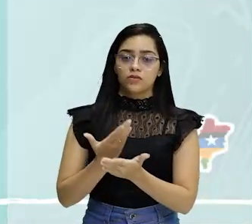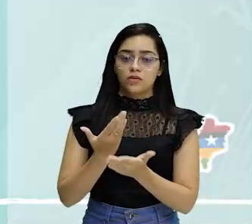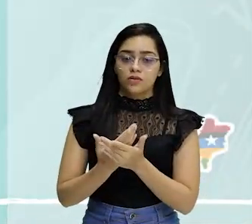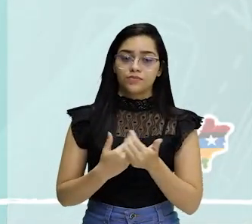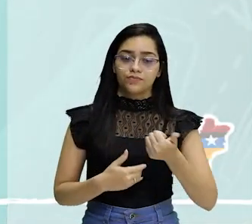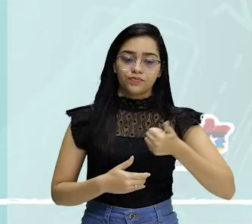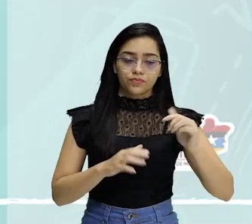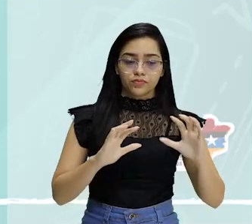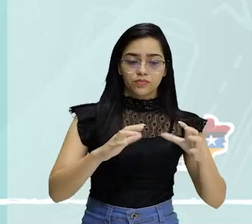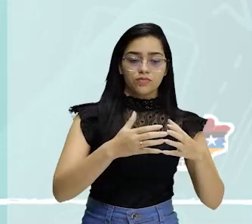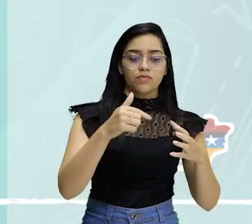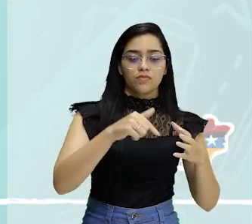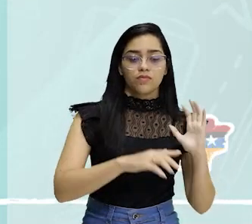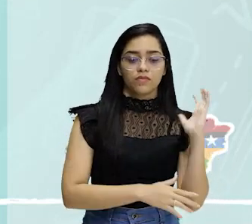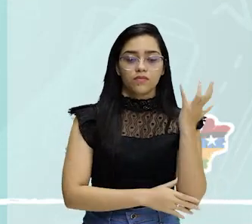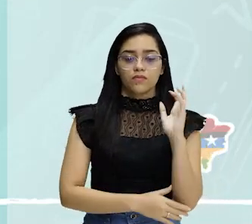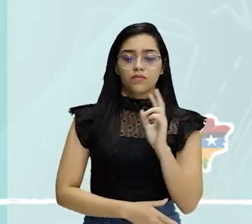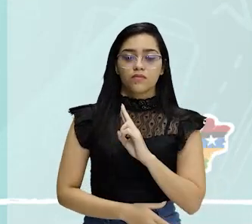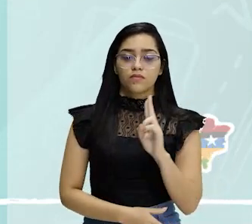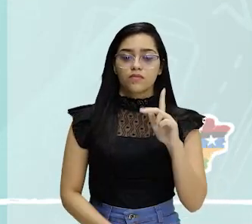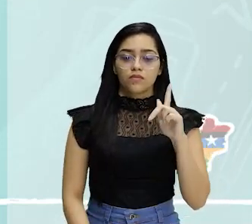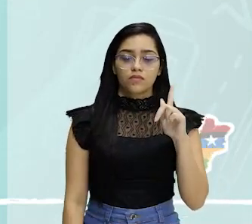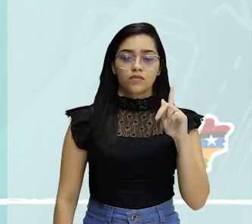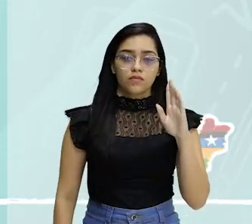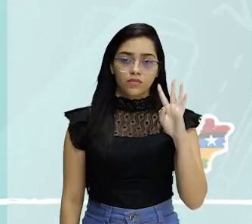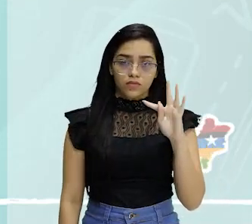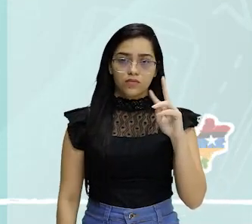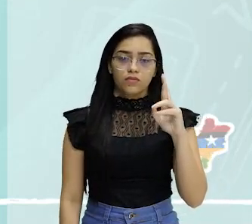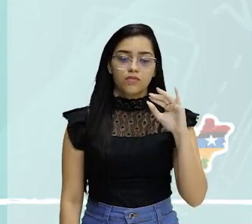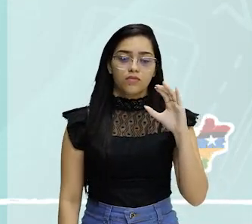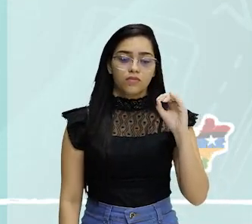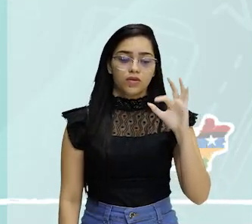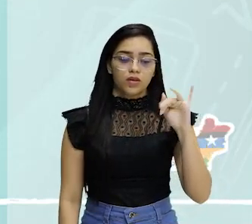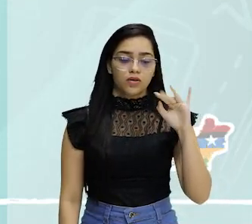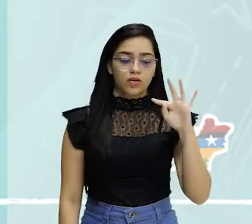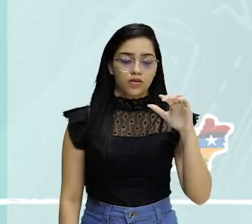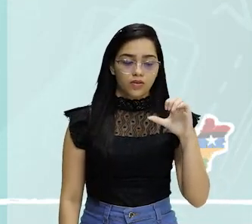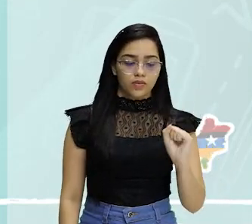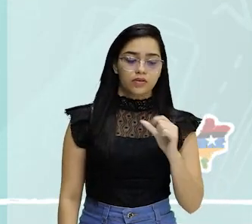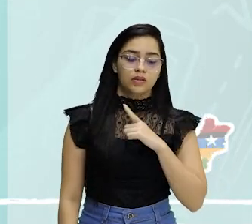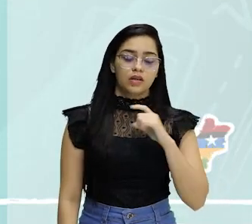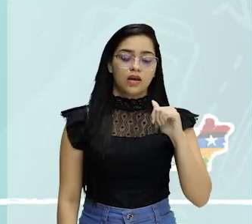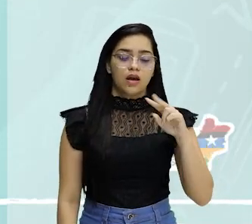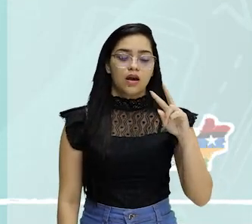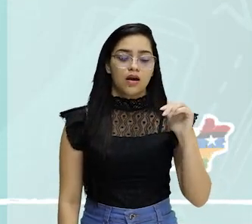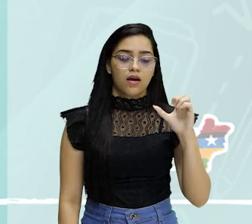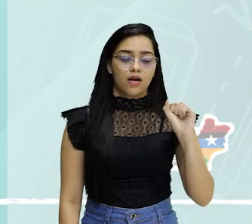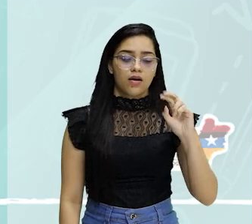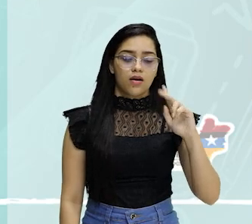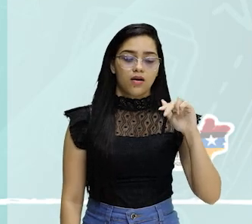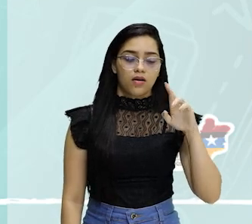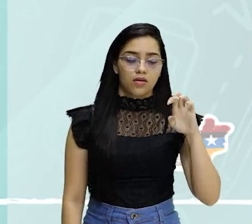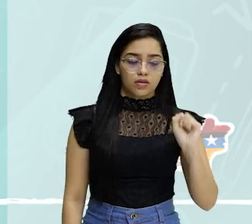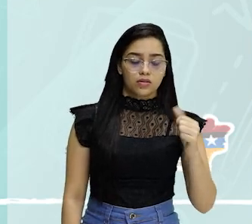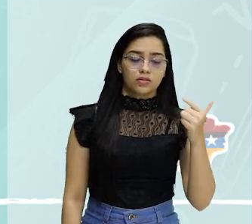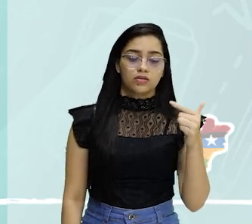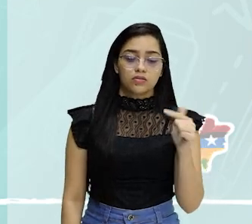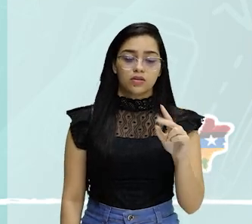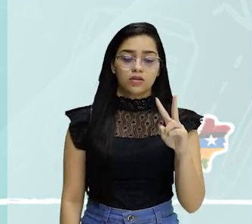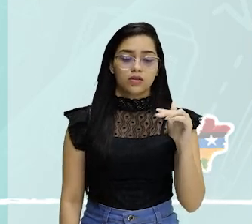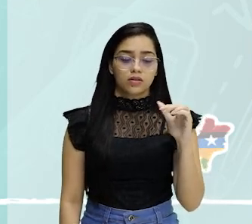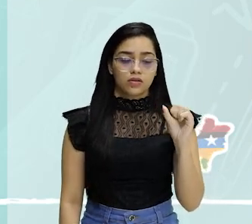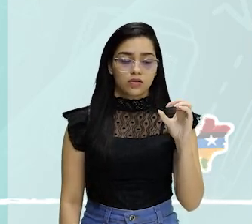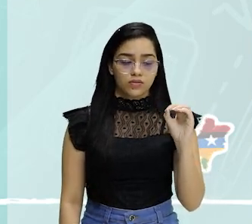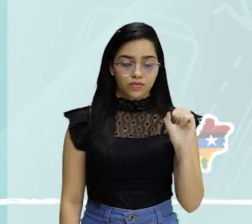primeiro grupo das plantas que foram as plantas briófitas, que são plantas avasculares, sem a presença de